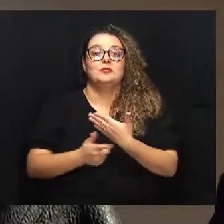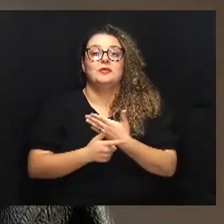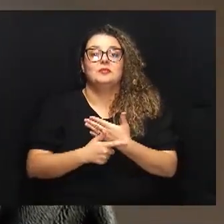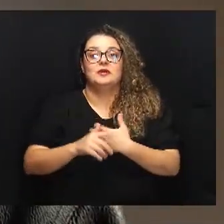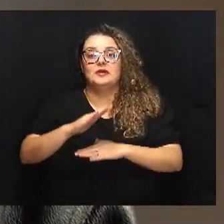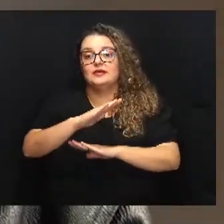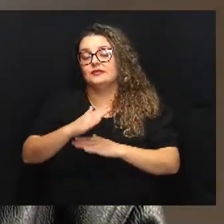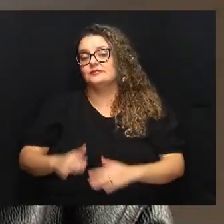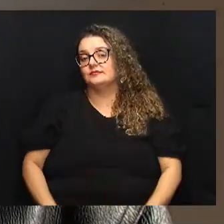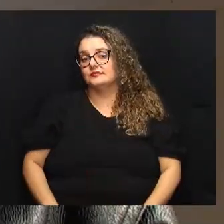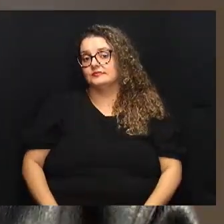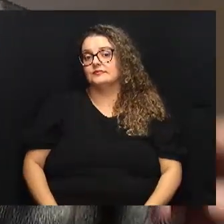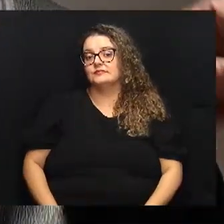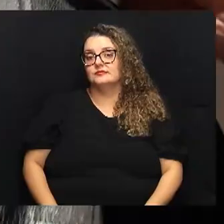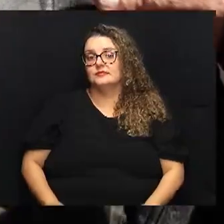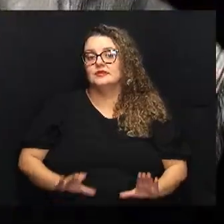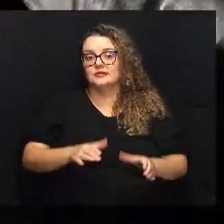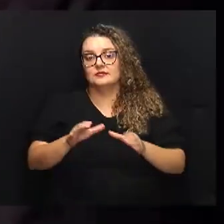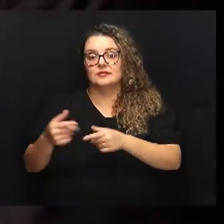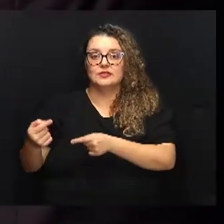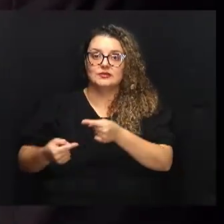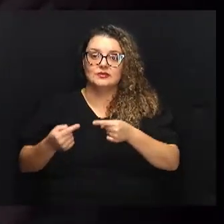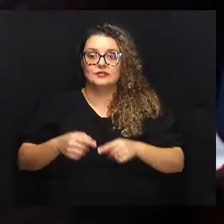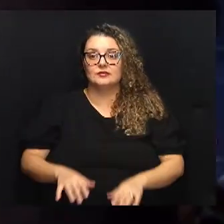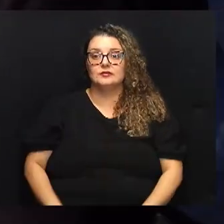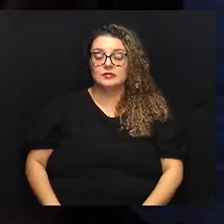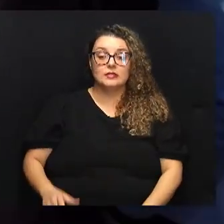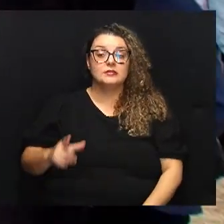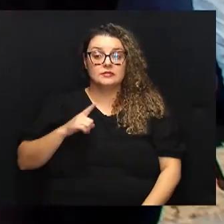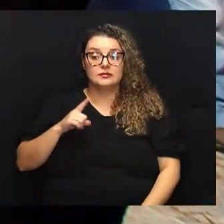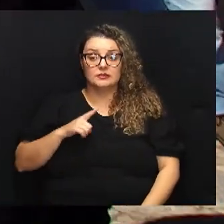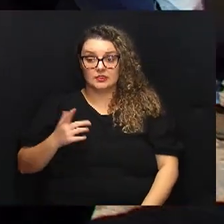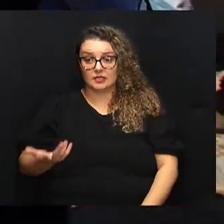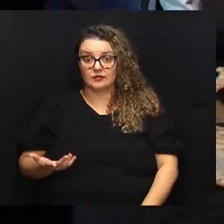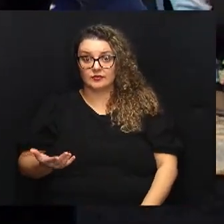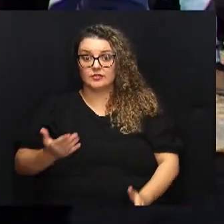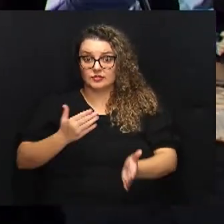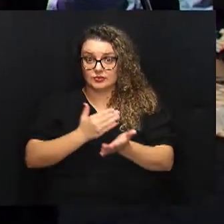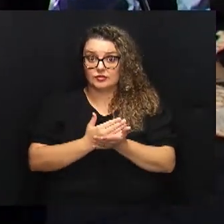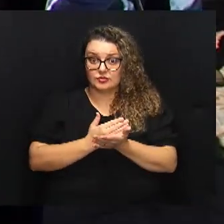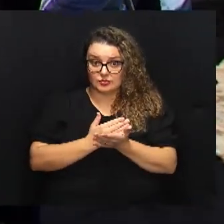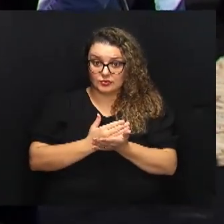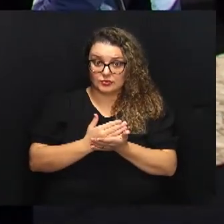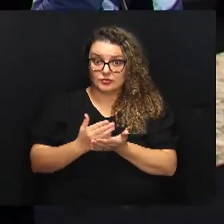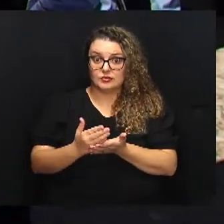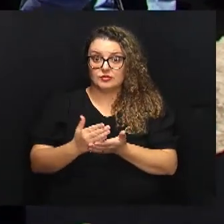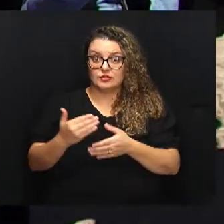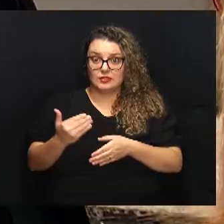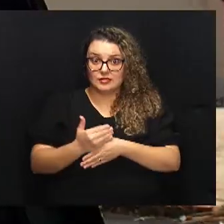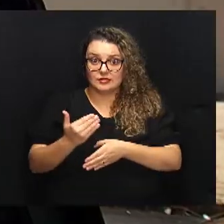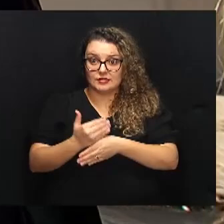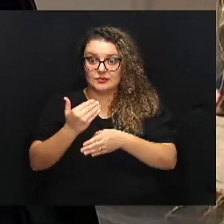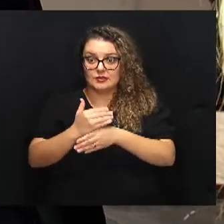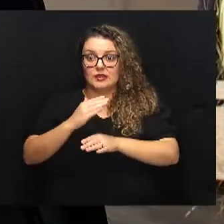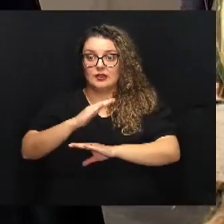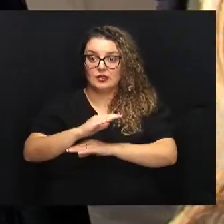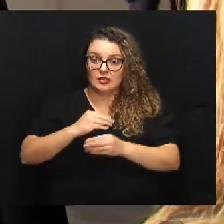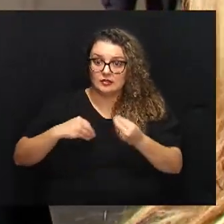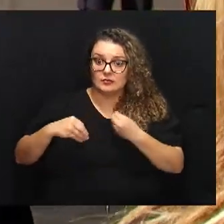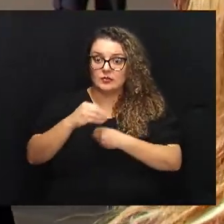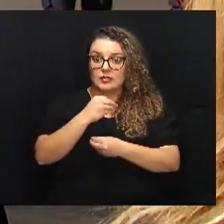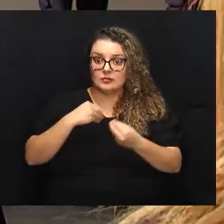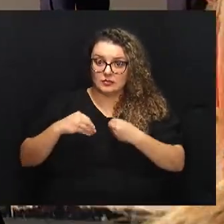Houve comissões e tudo mais, debates? Houve. Na verdade, assim, desde o início das obras, a Câmara esteve envolvida,